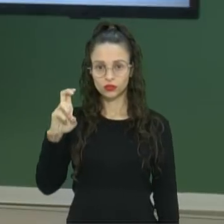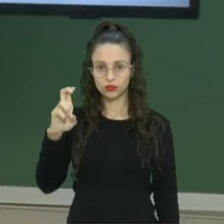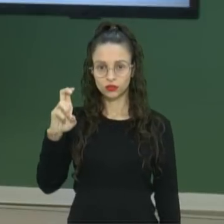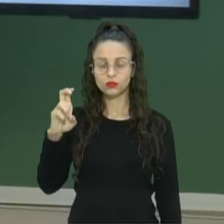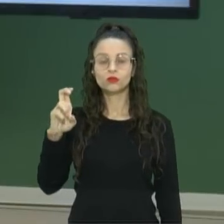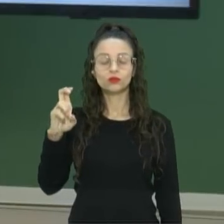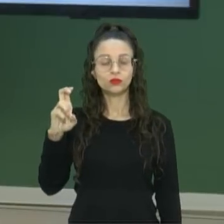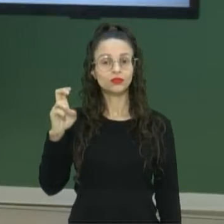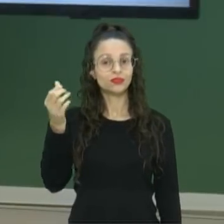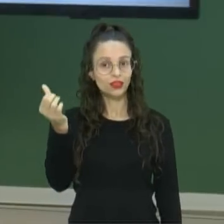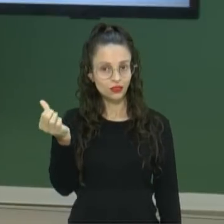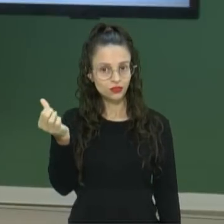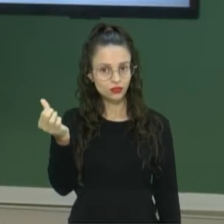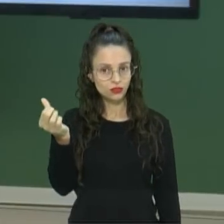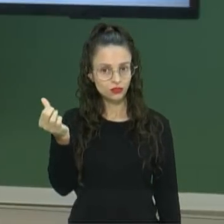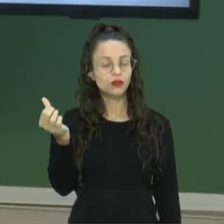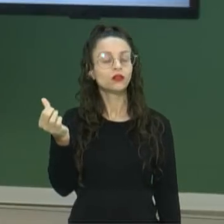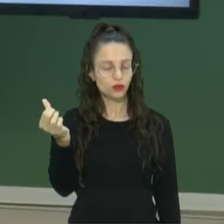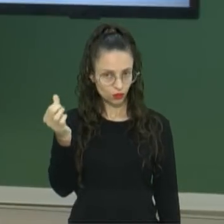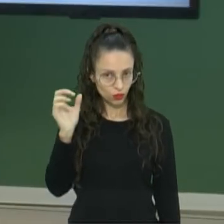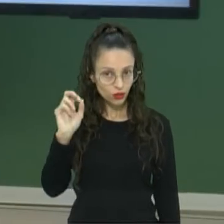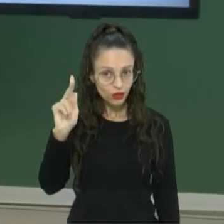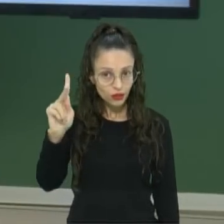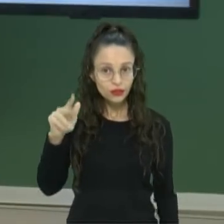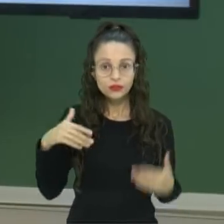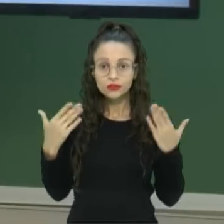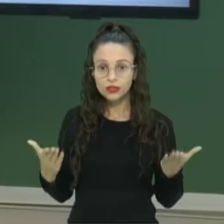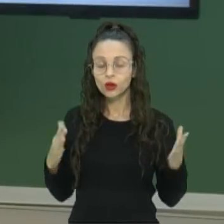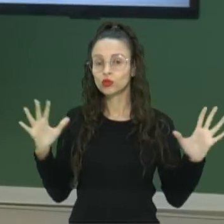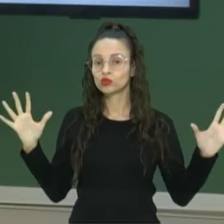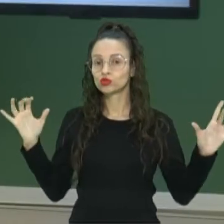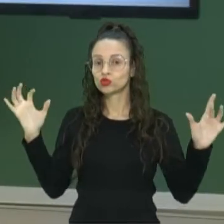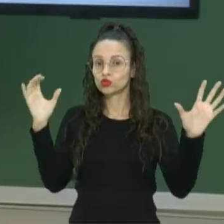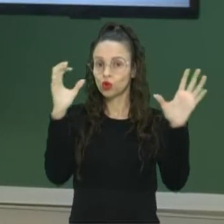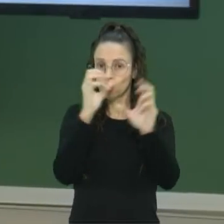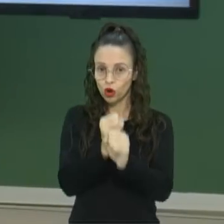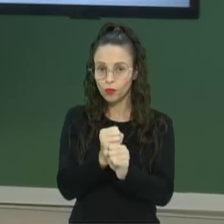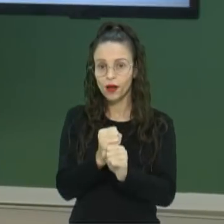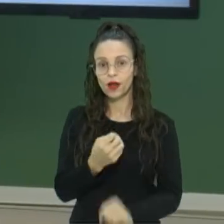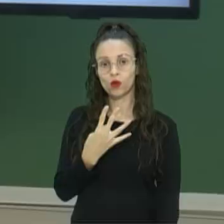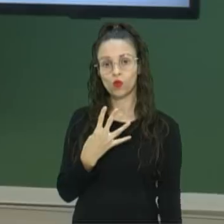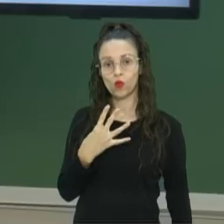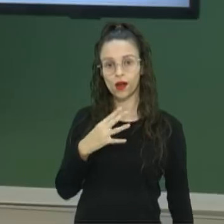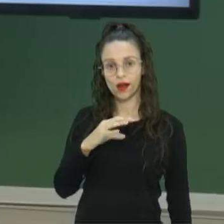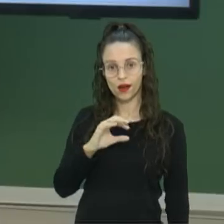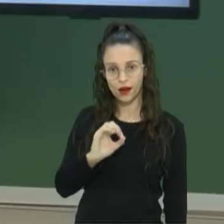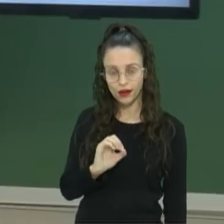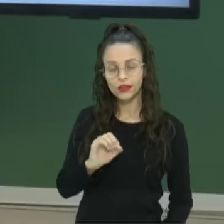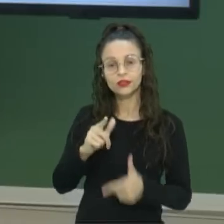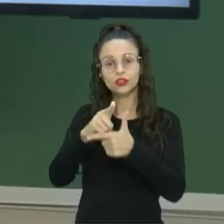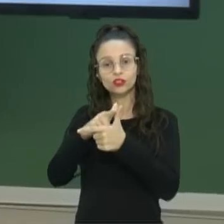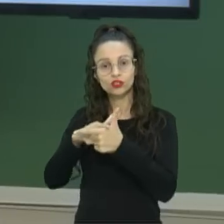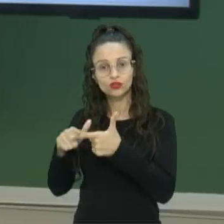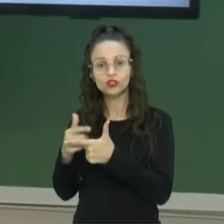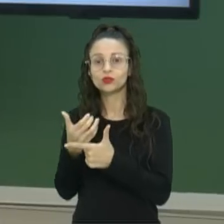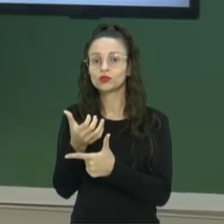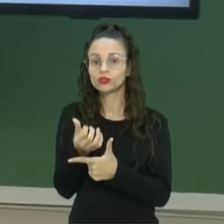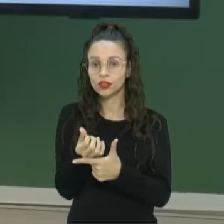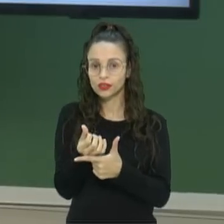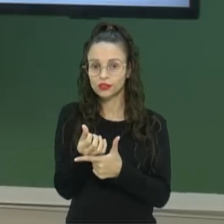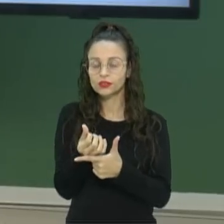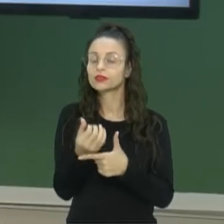5, são 6 valores, ok? A gente soma tudo, deu 40. 40 dividido por